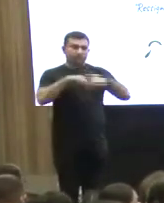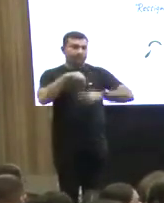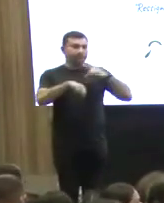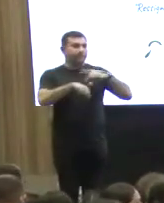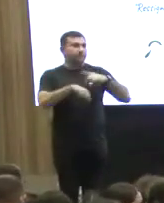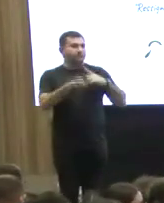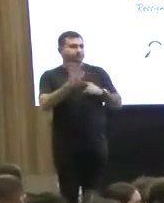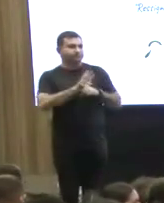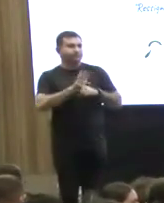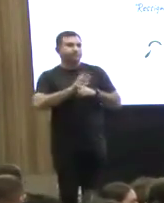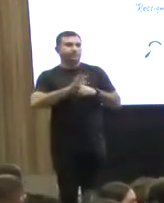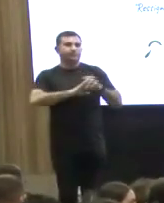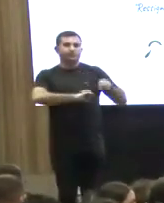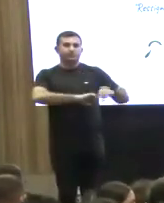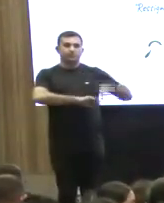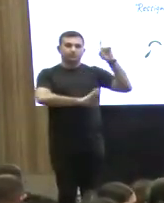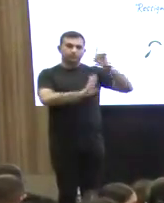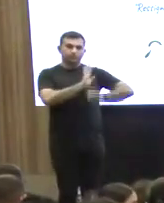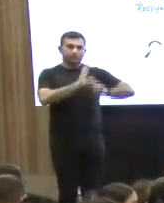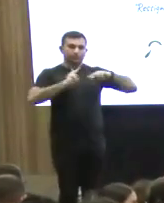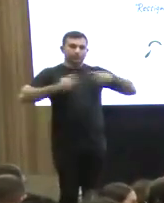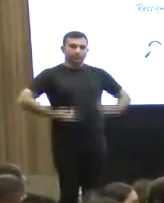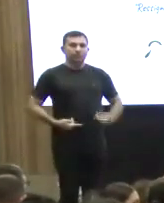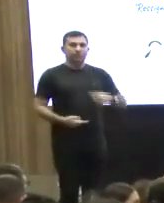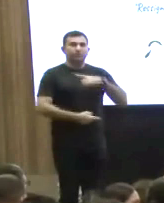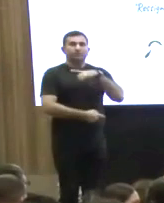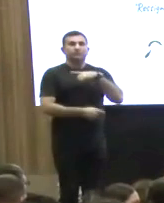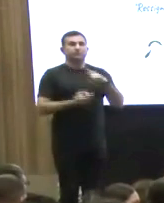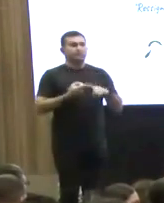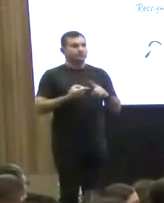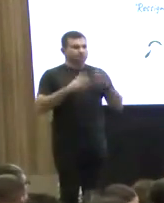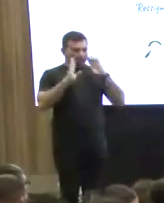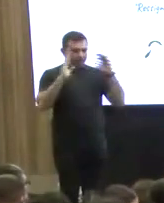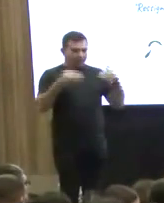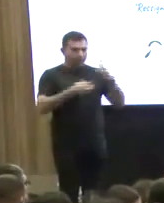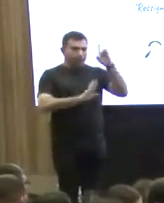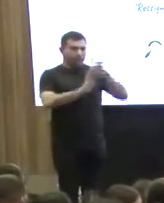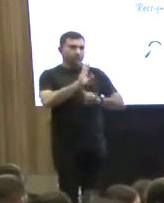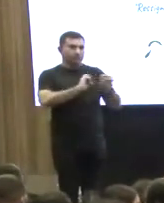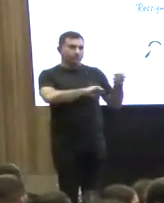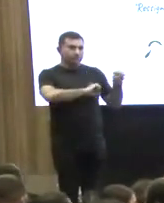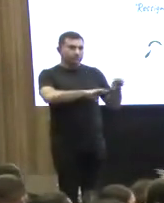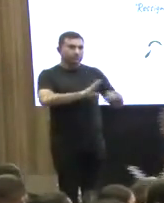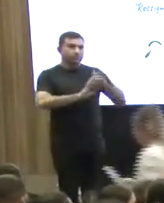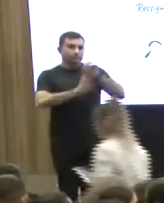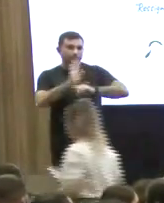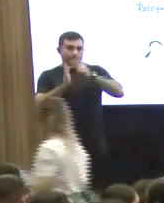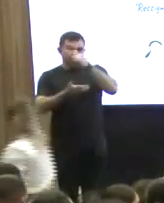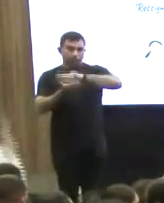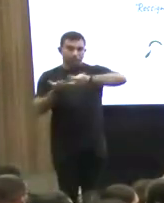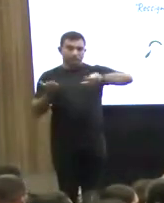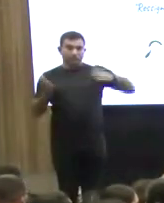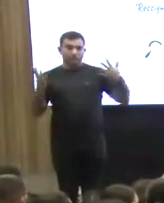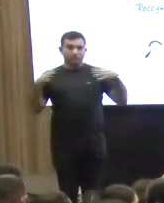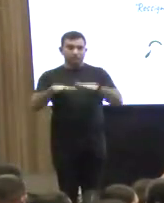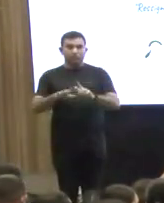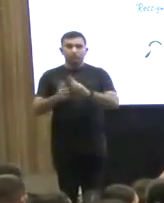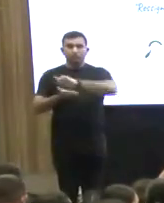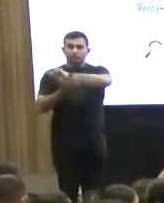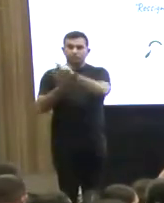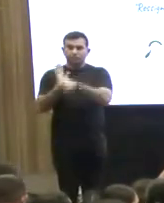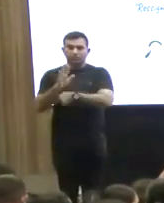sobre educação, direitos humanos, política e discurso, com ênfase em direito à educação, direito à diferença, gênero,